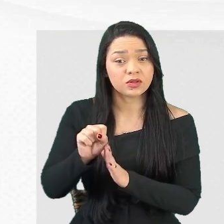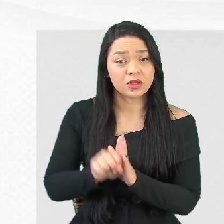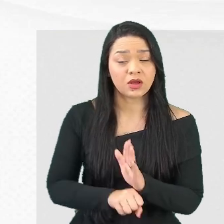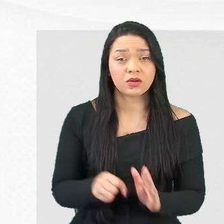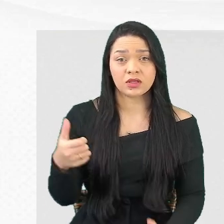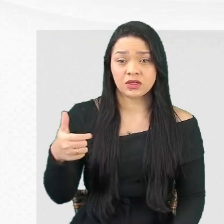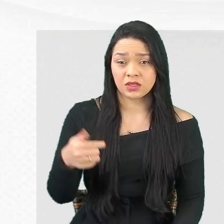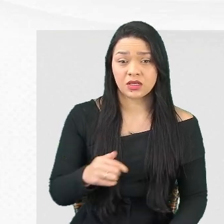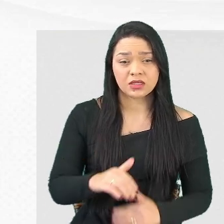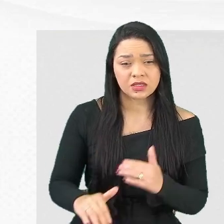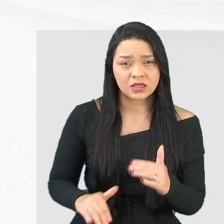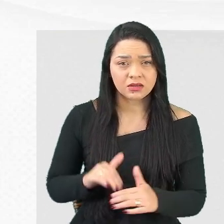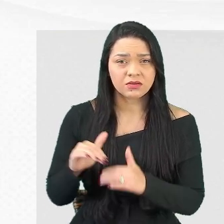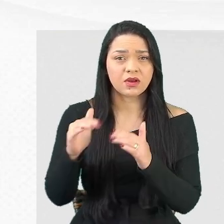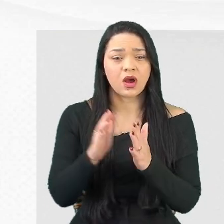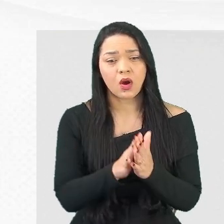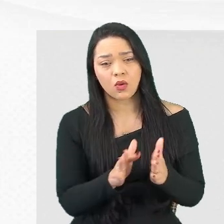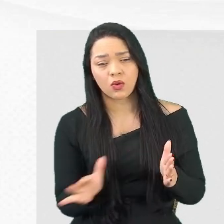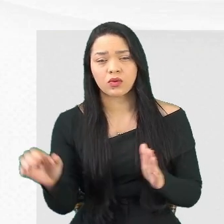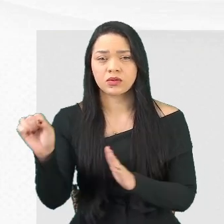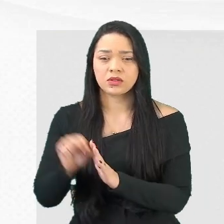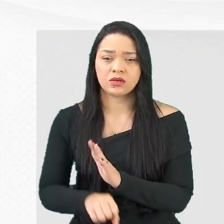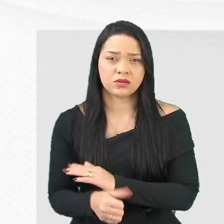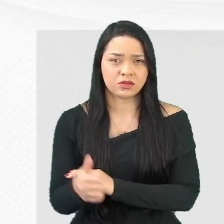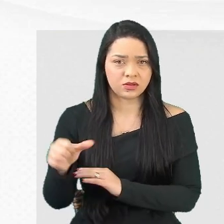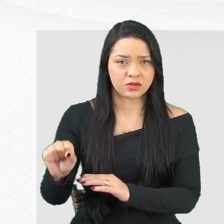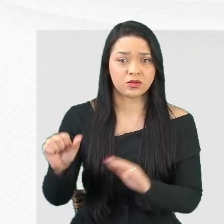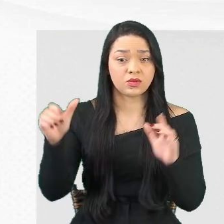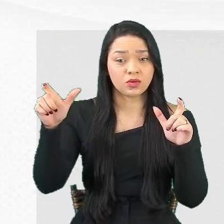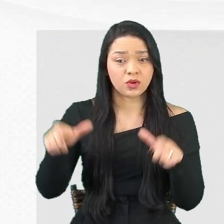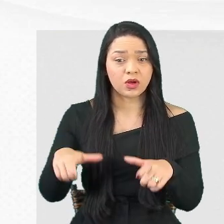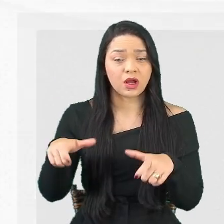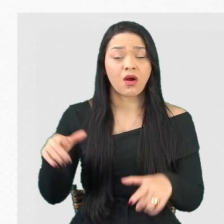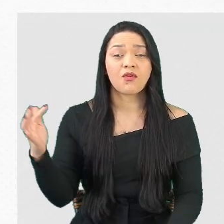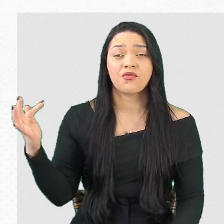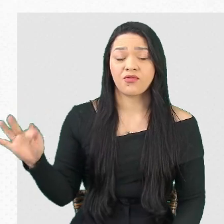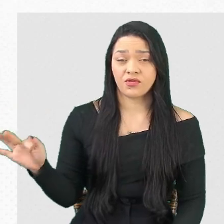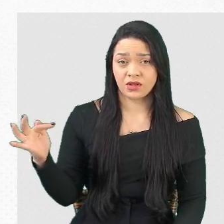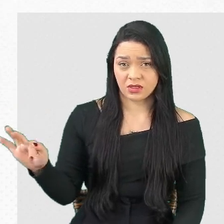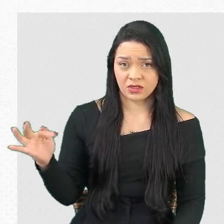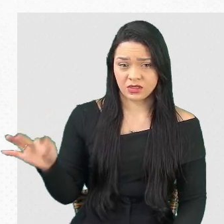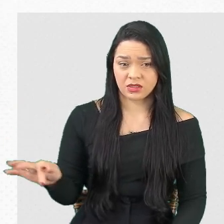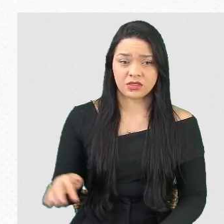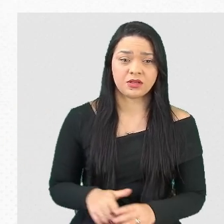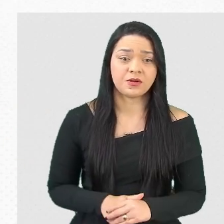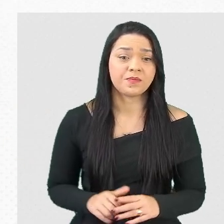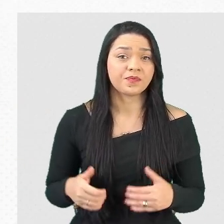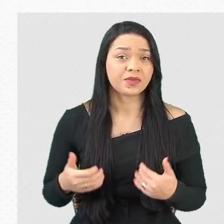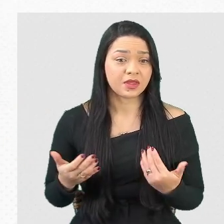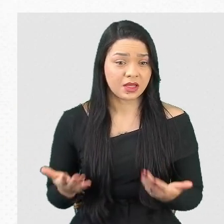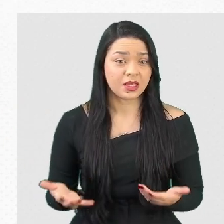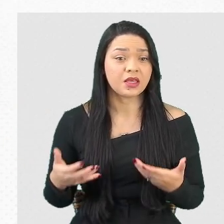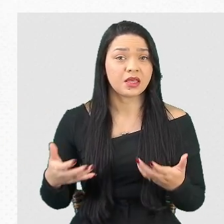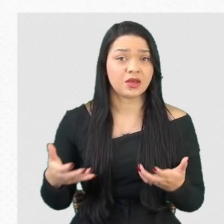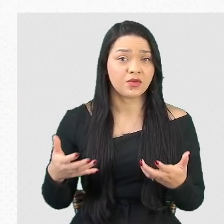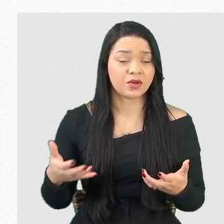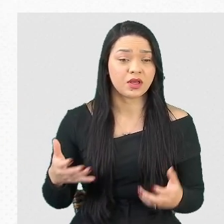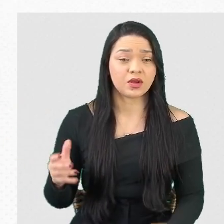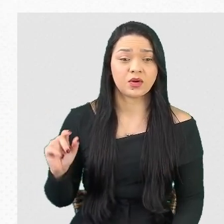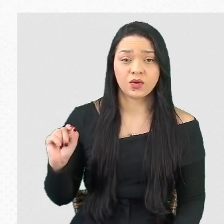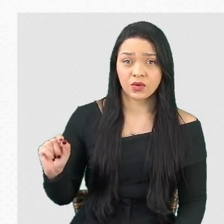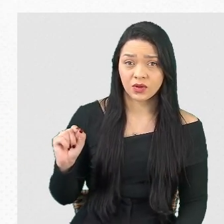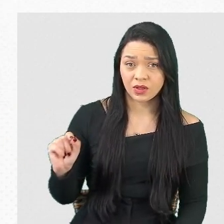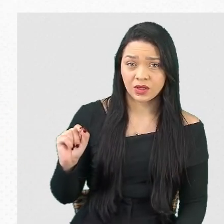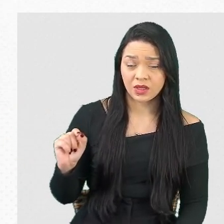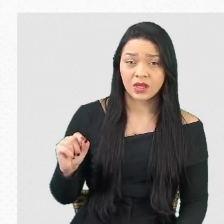vai se desenvolver ao longo do século XVIII, especialmente na França. Bom, e aí eu quero aqui, de